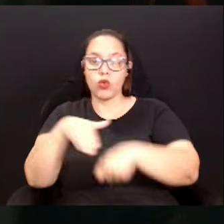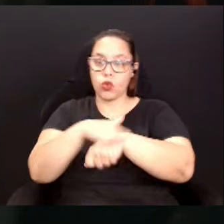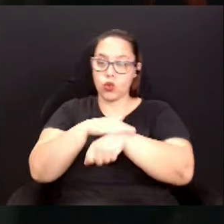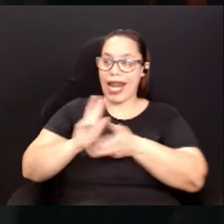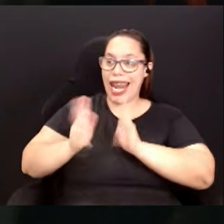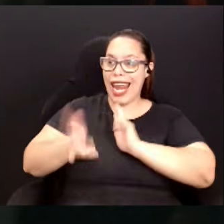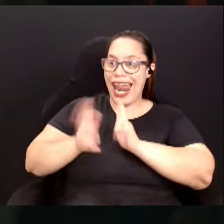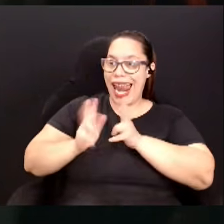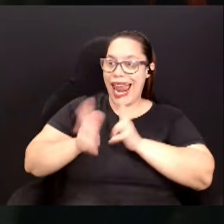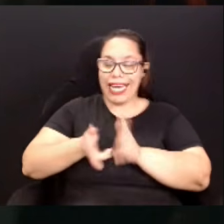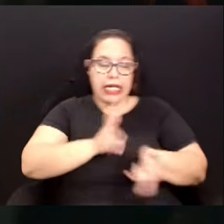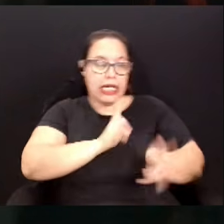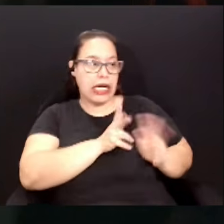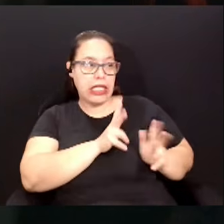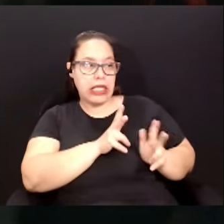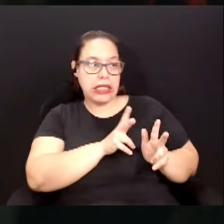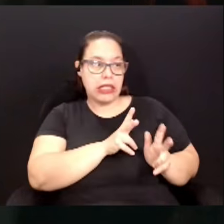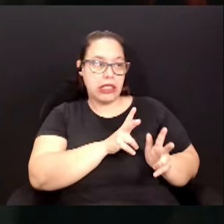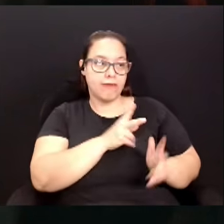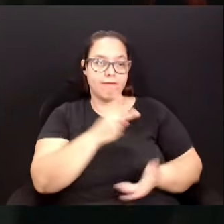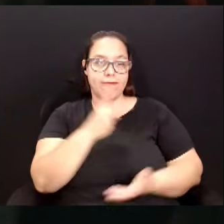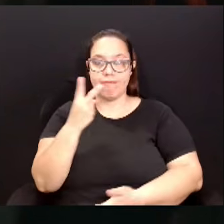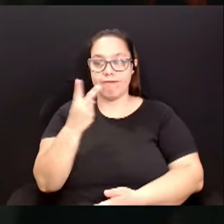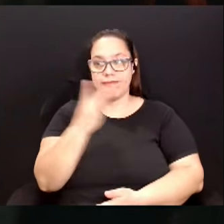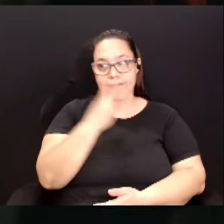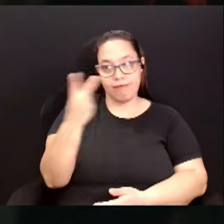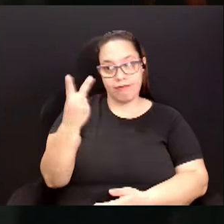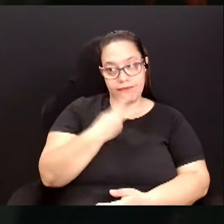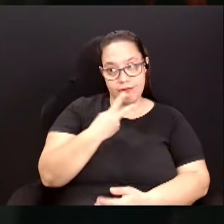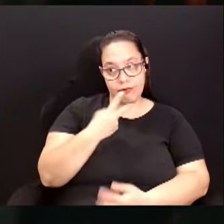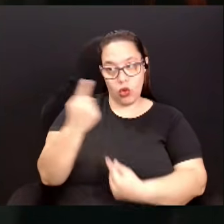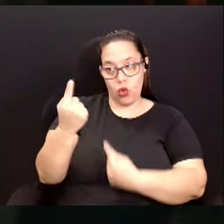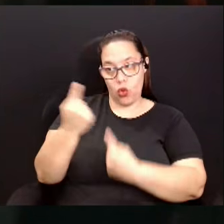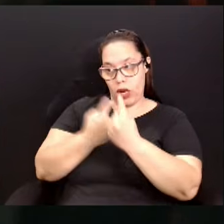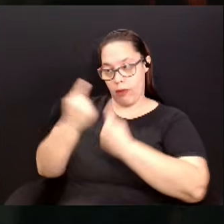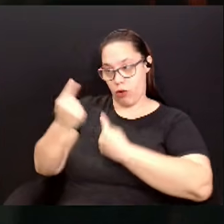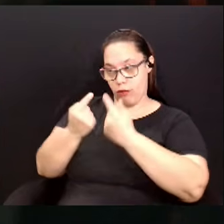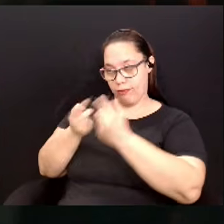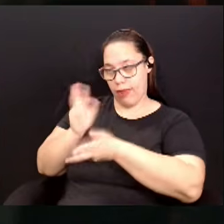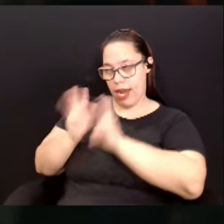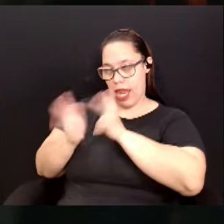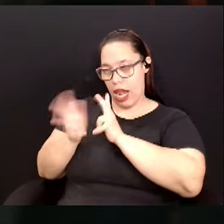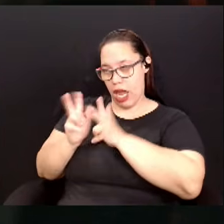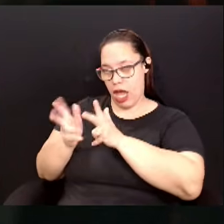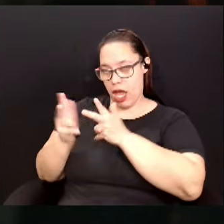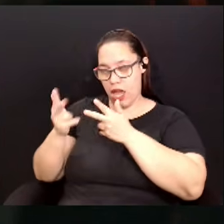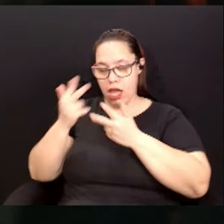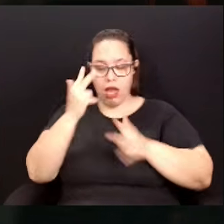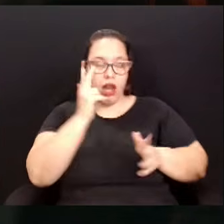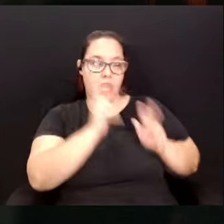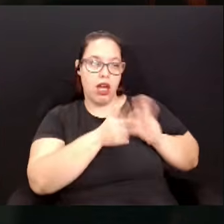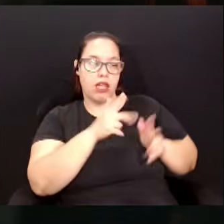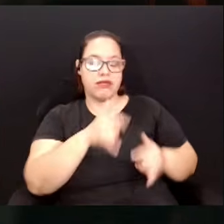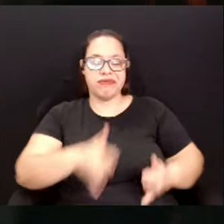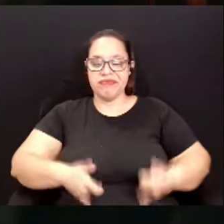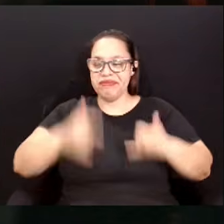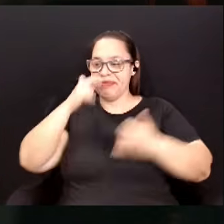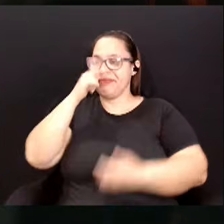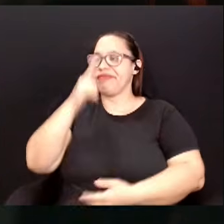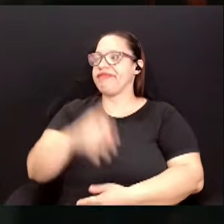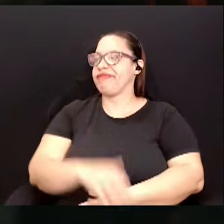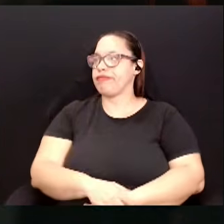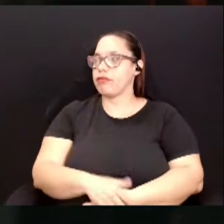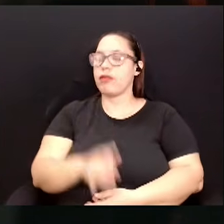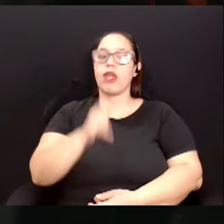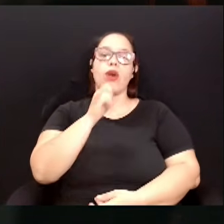que deveria ser uma via de mão dupla, mas que frequentemente vira uma disputa de ego. Olha, exemplos